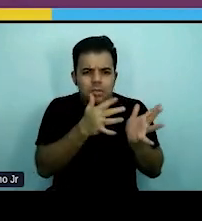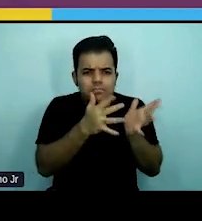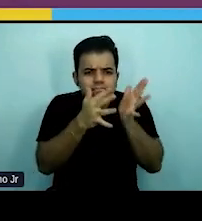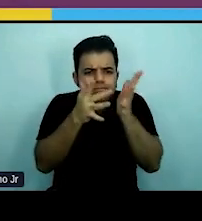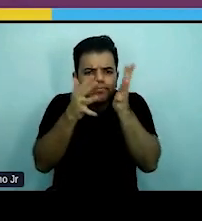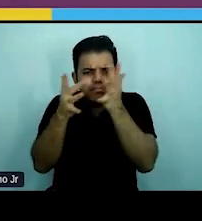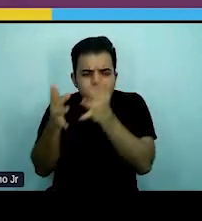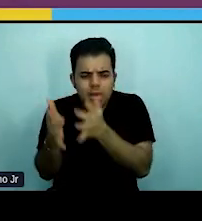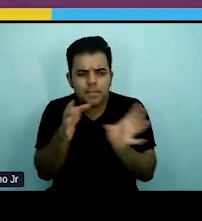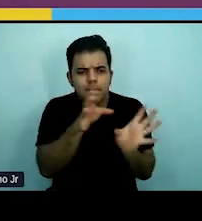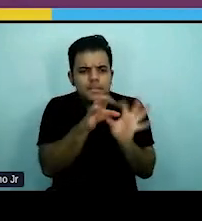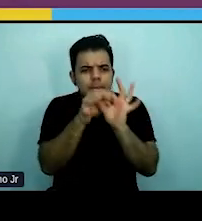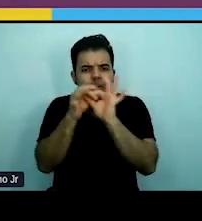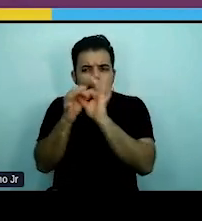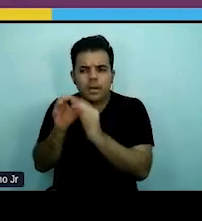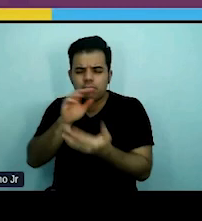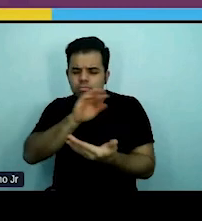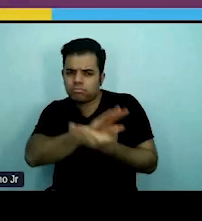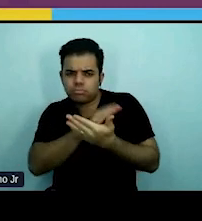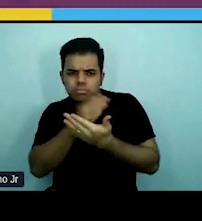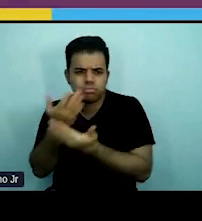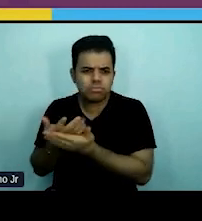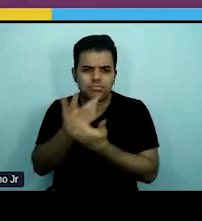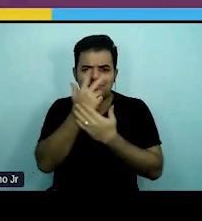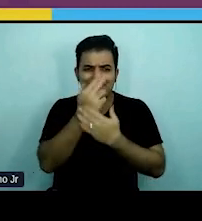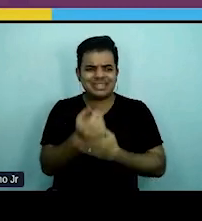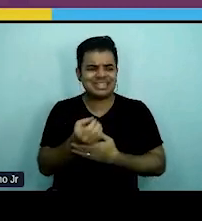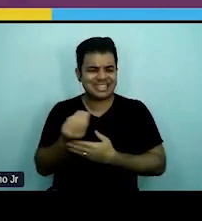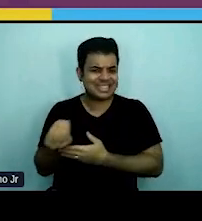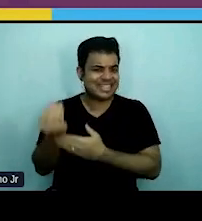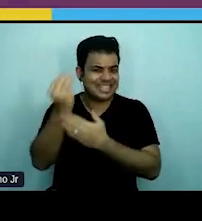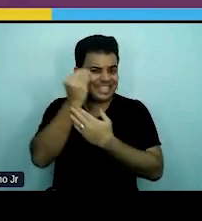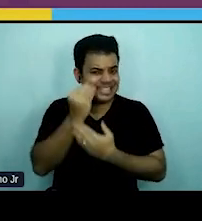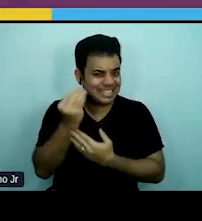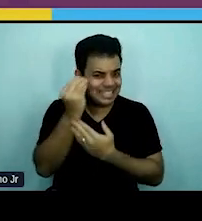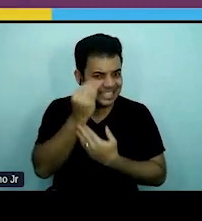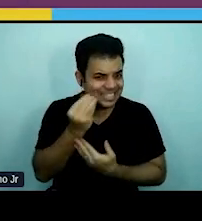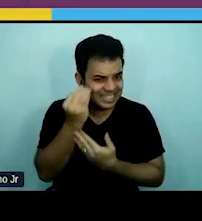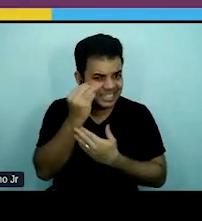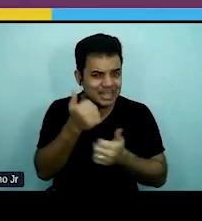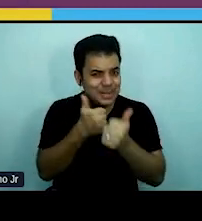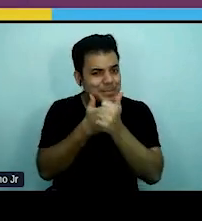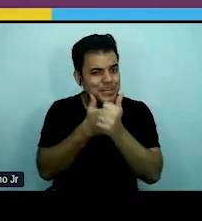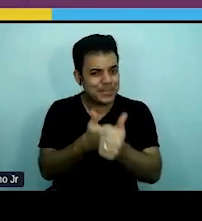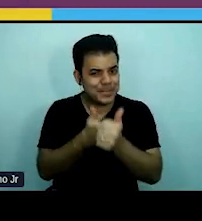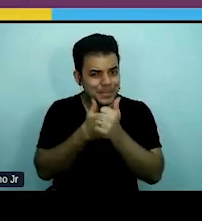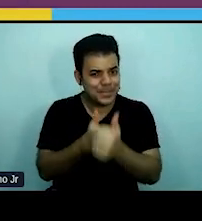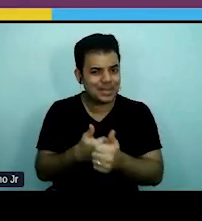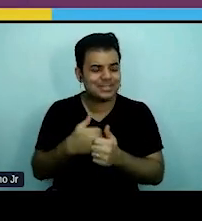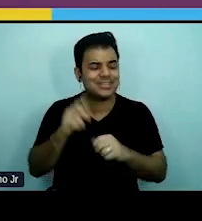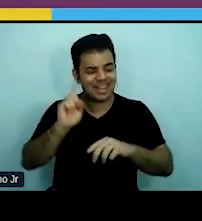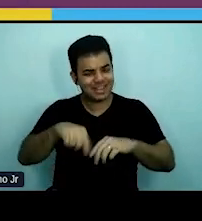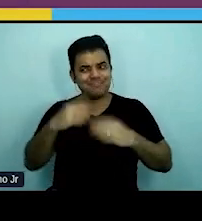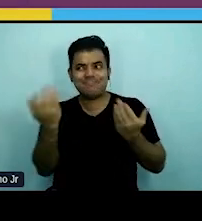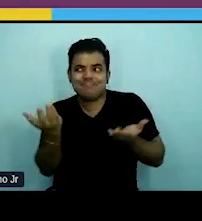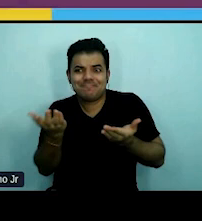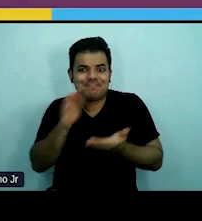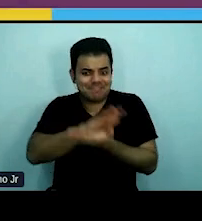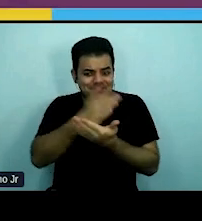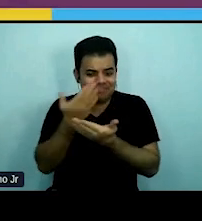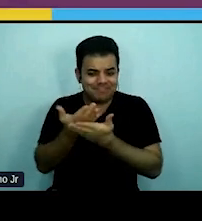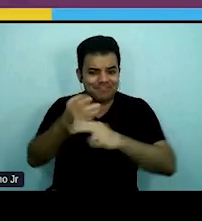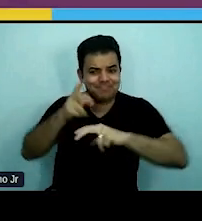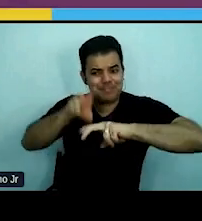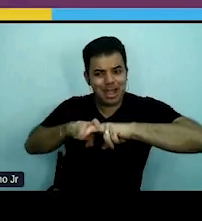interpretação ela seria basicamente um chute das possibilidades possíveis de interpretação, né?